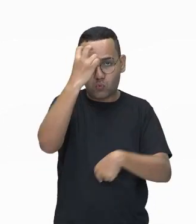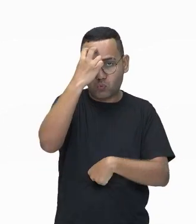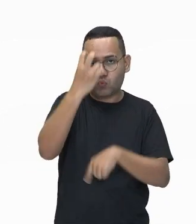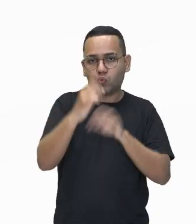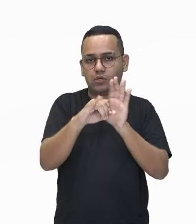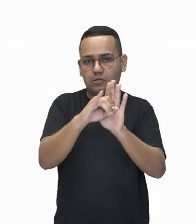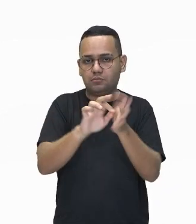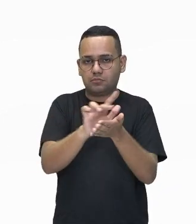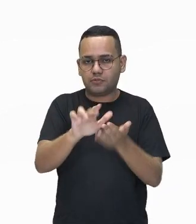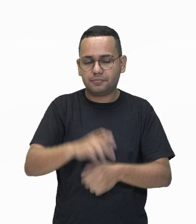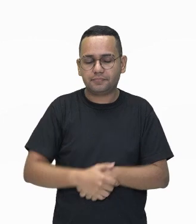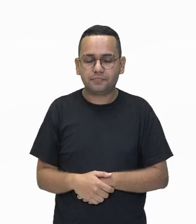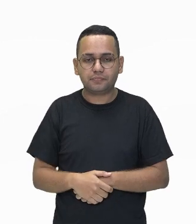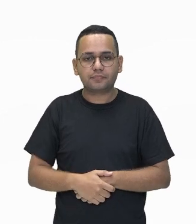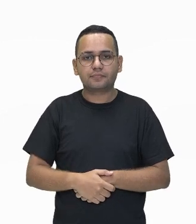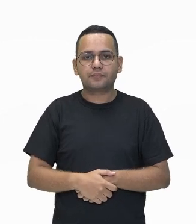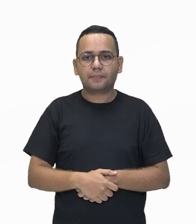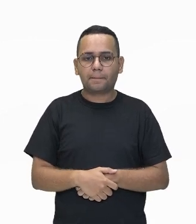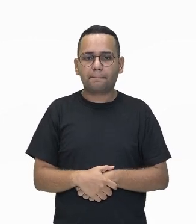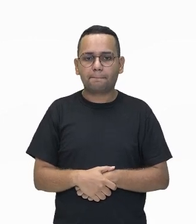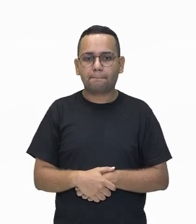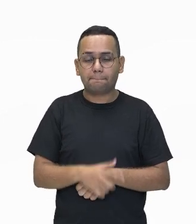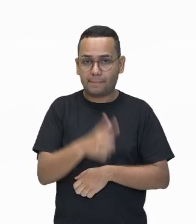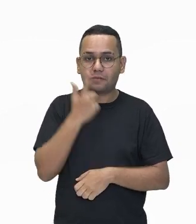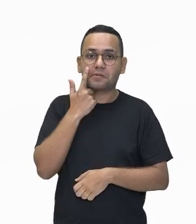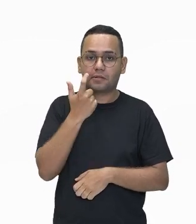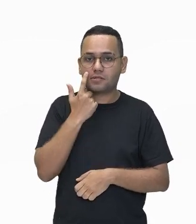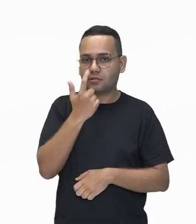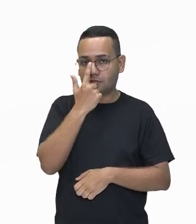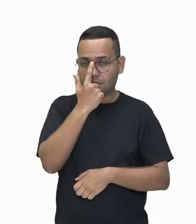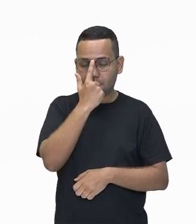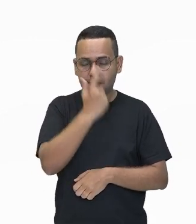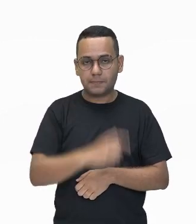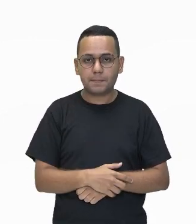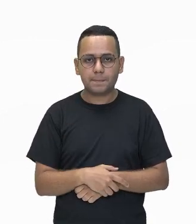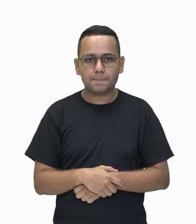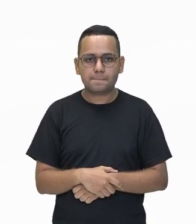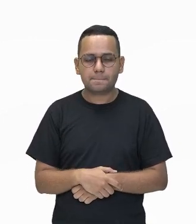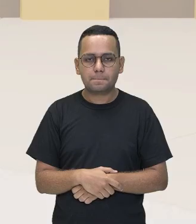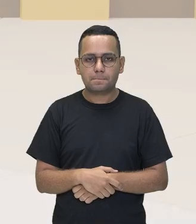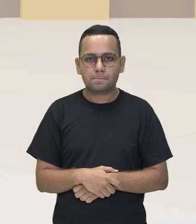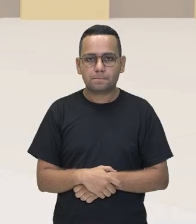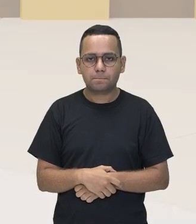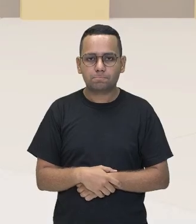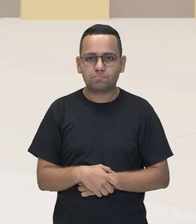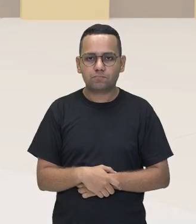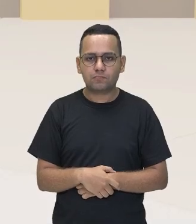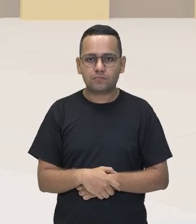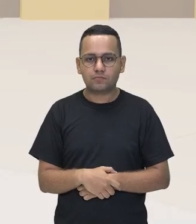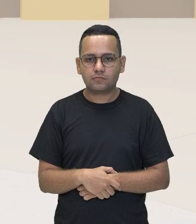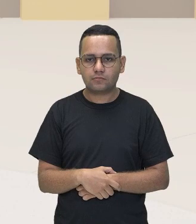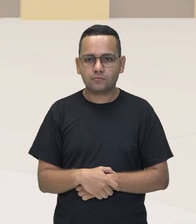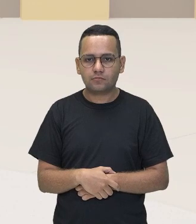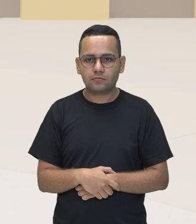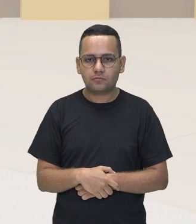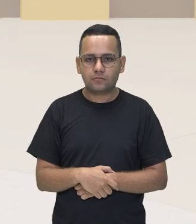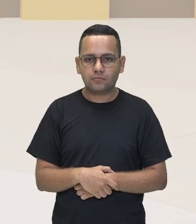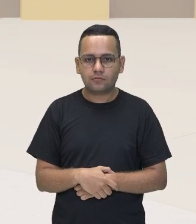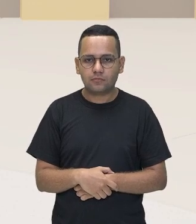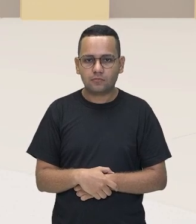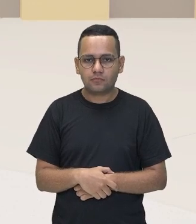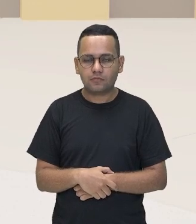comunidade. Isso é interessante, tá? Para a gente, então, perceber o quê? Tá? A gente perceber, então,